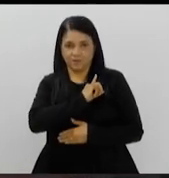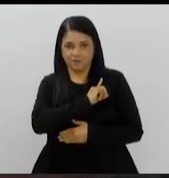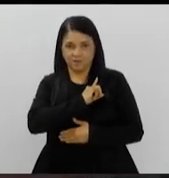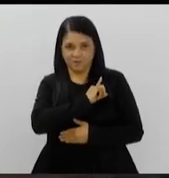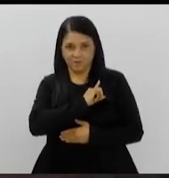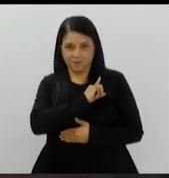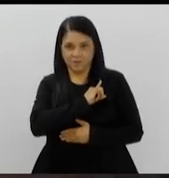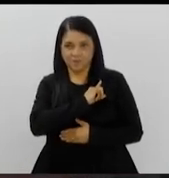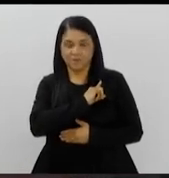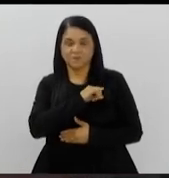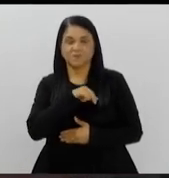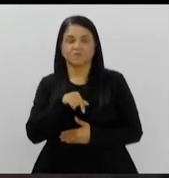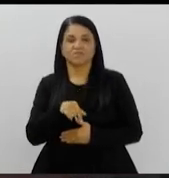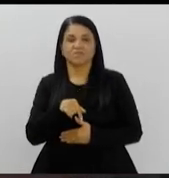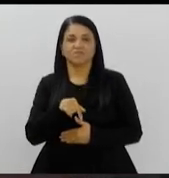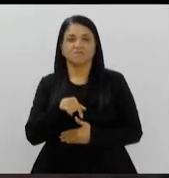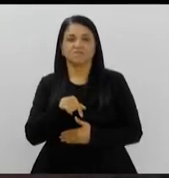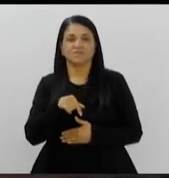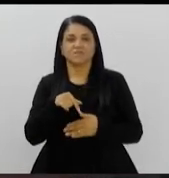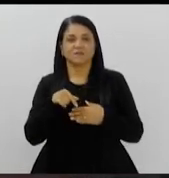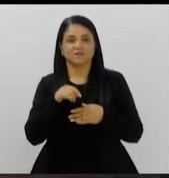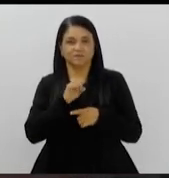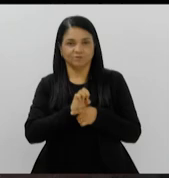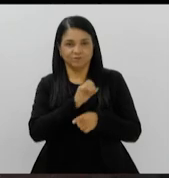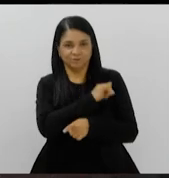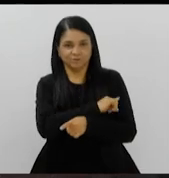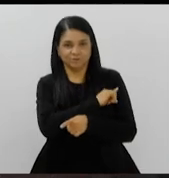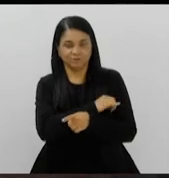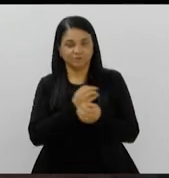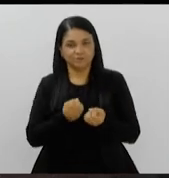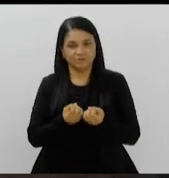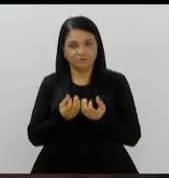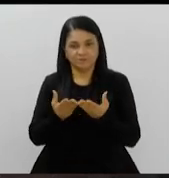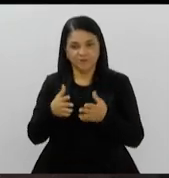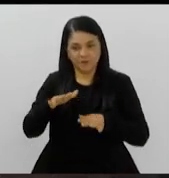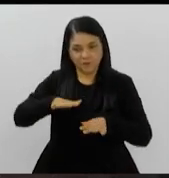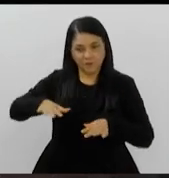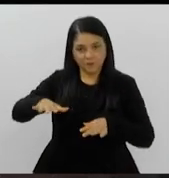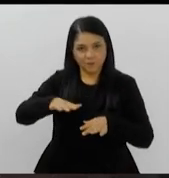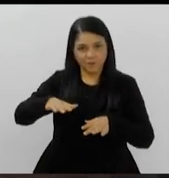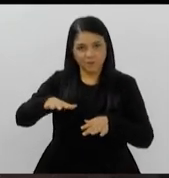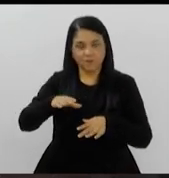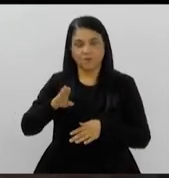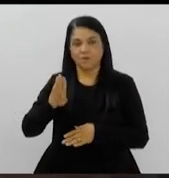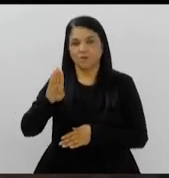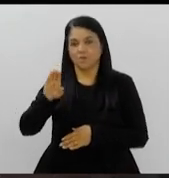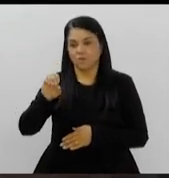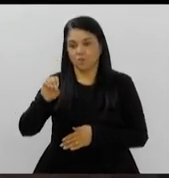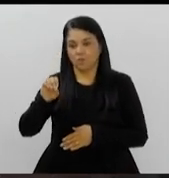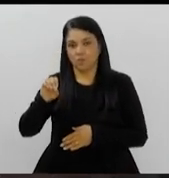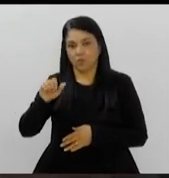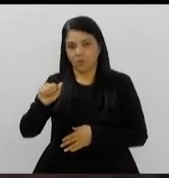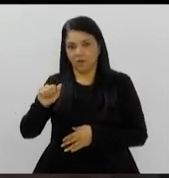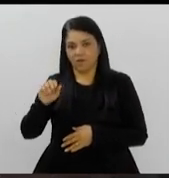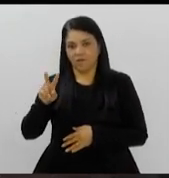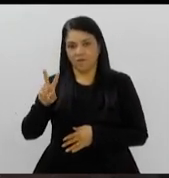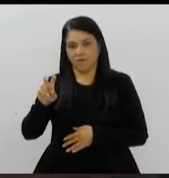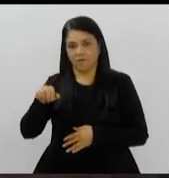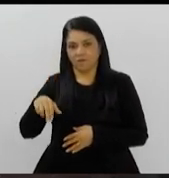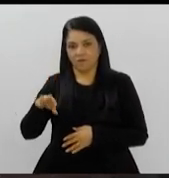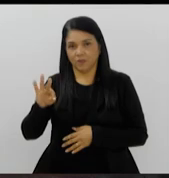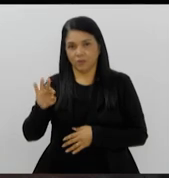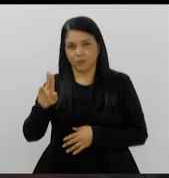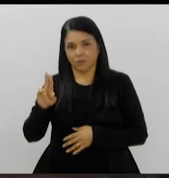participando da entrega do Complexo de Energia Boa Ventura, que foi inaugurado no último dia 13 de